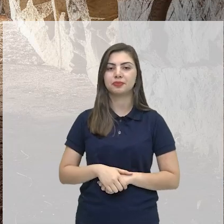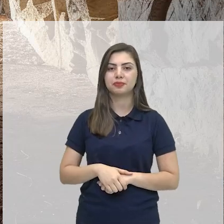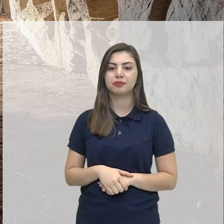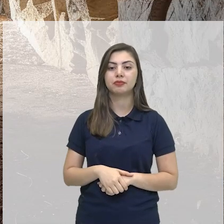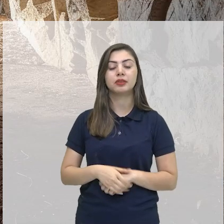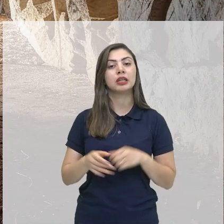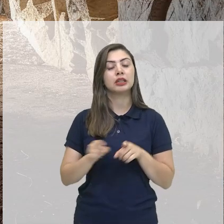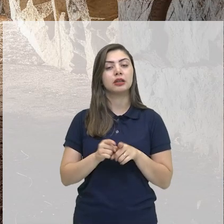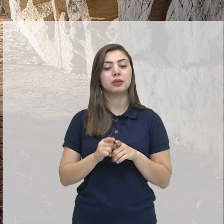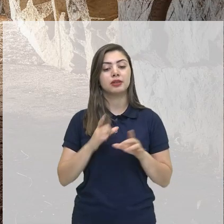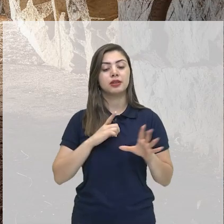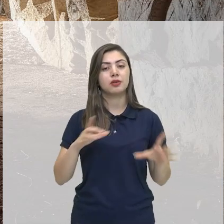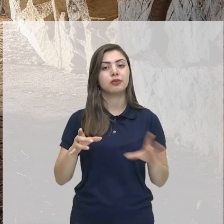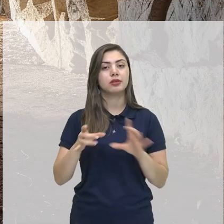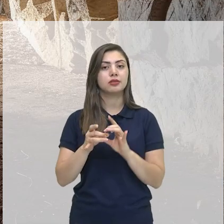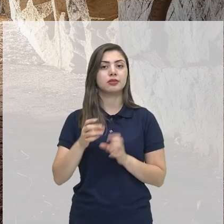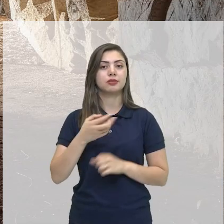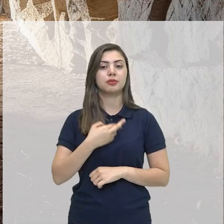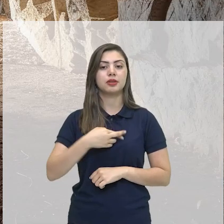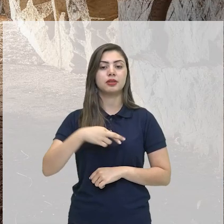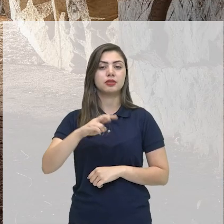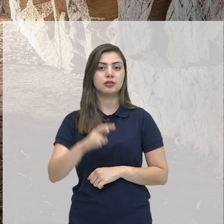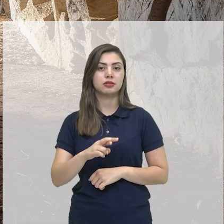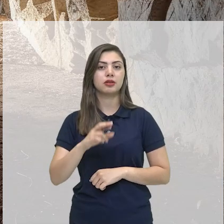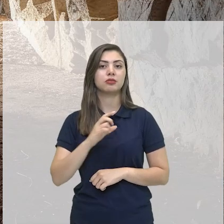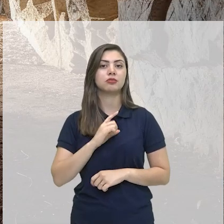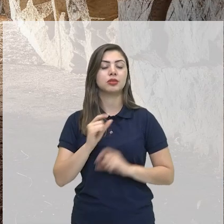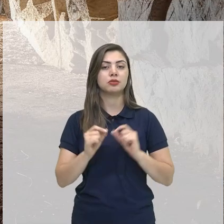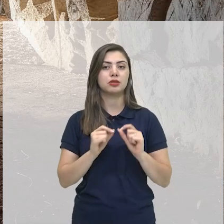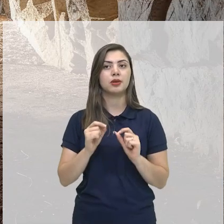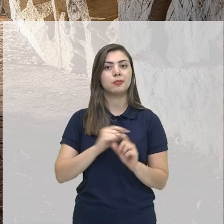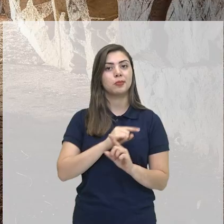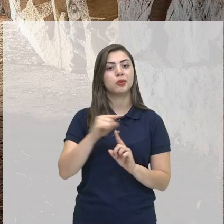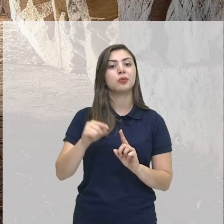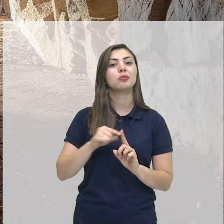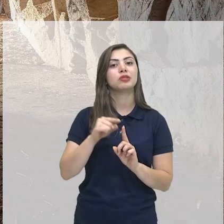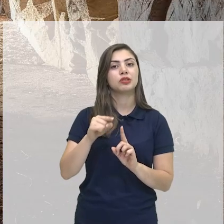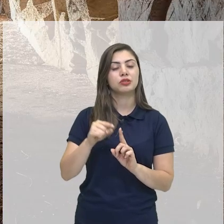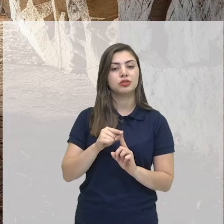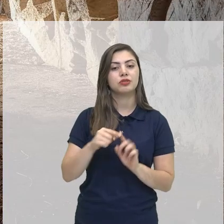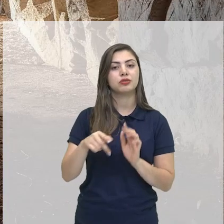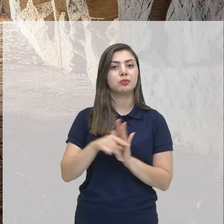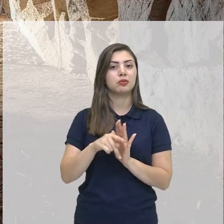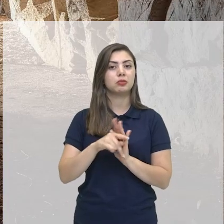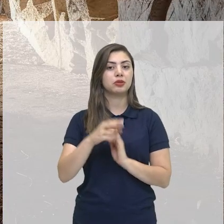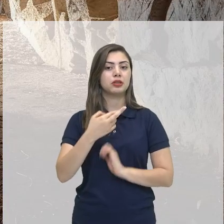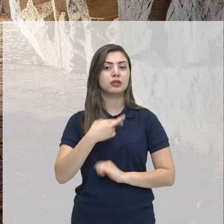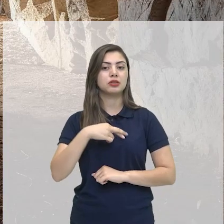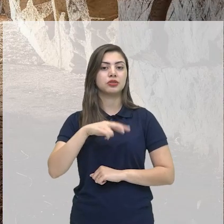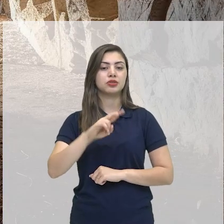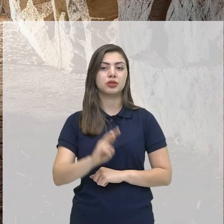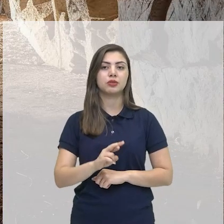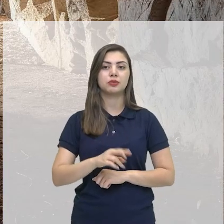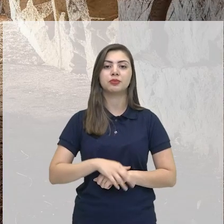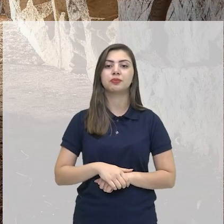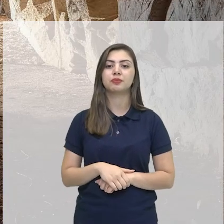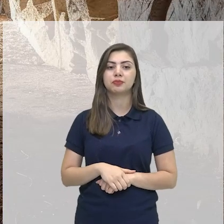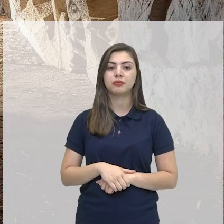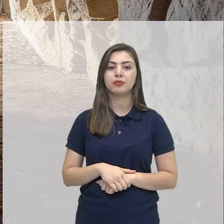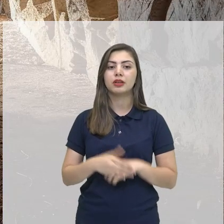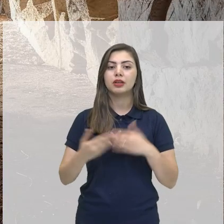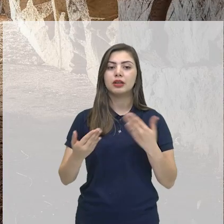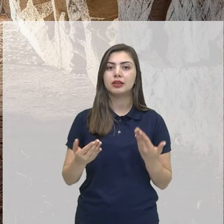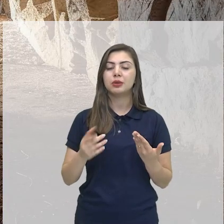história. Passamos pelo momento da pré-história, que é conhecido como a era ágrafa, né, porque não existem registros escritos desse